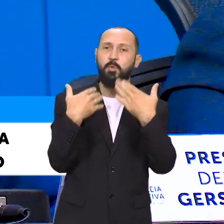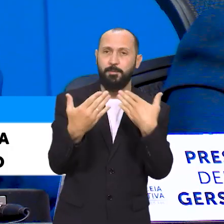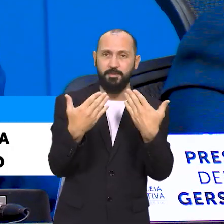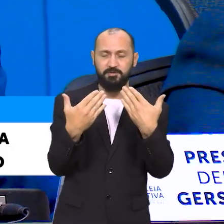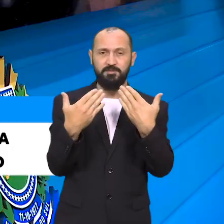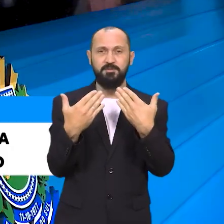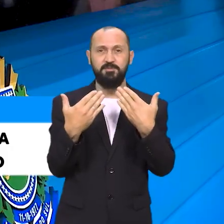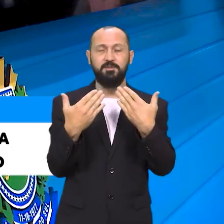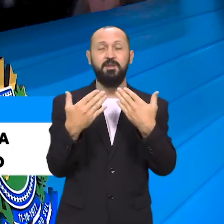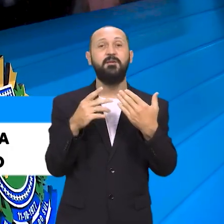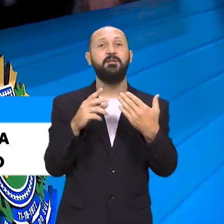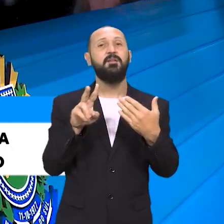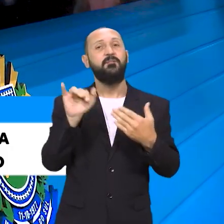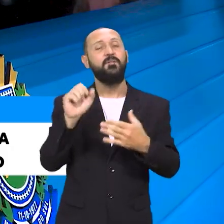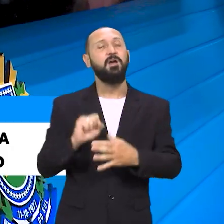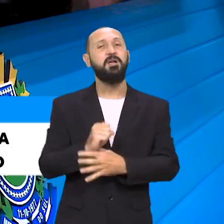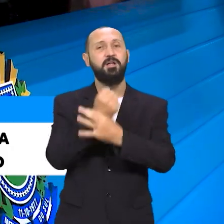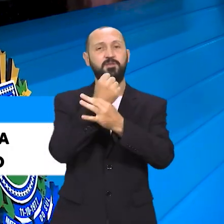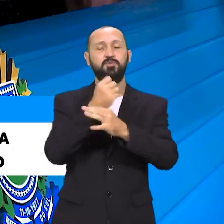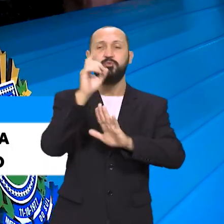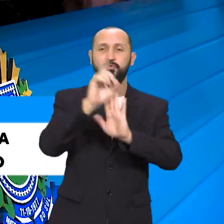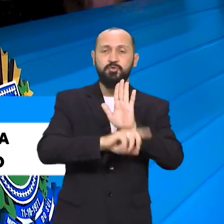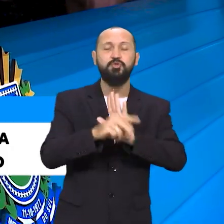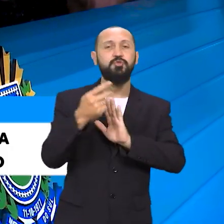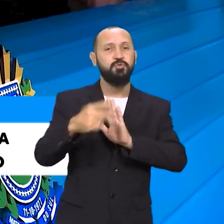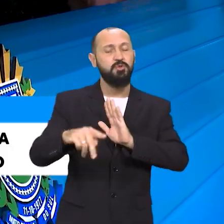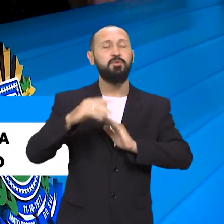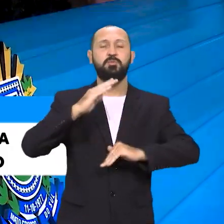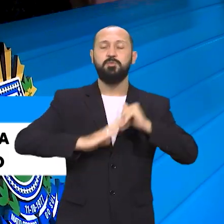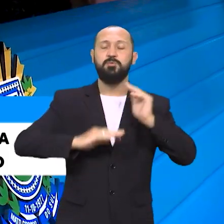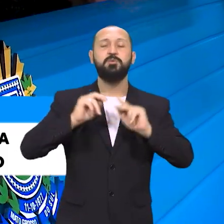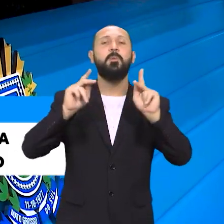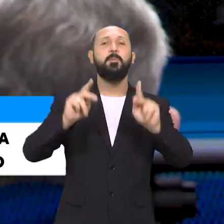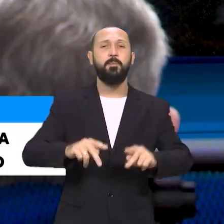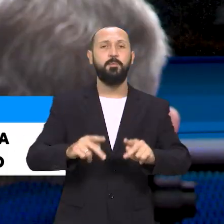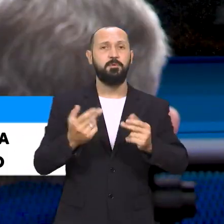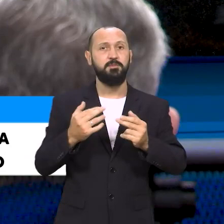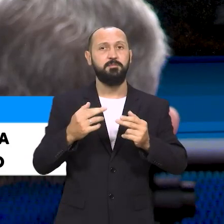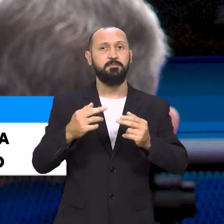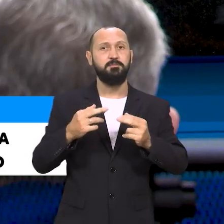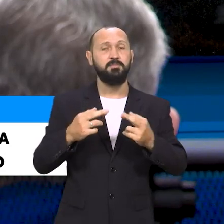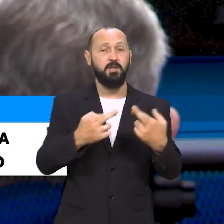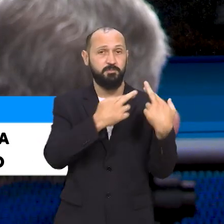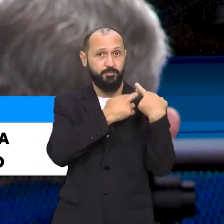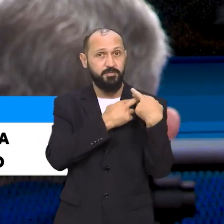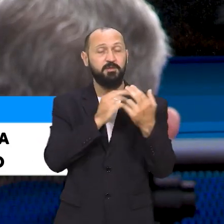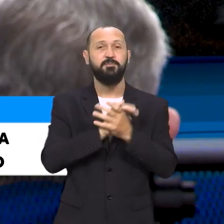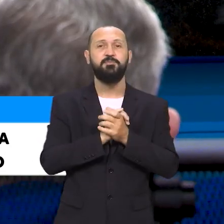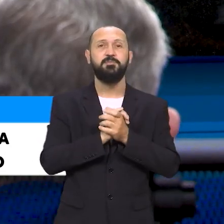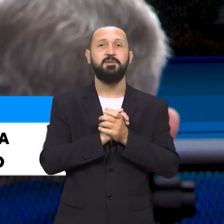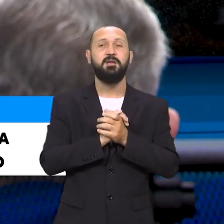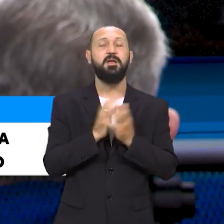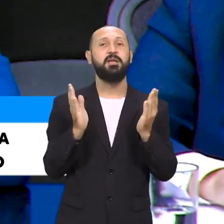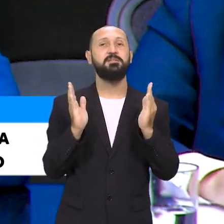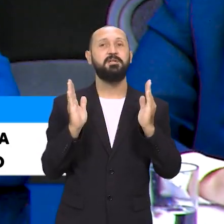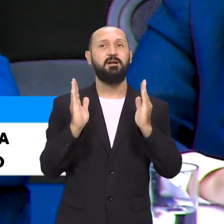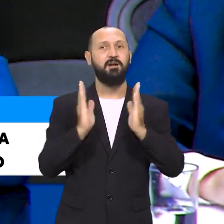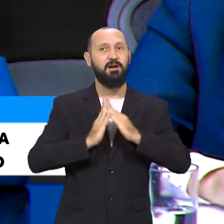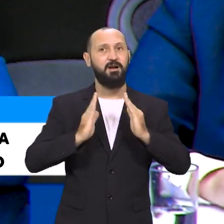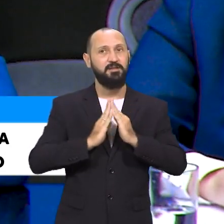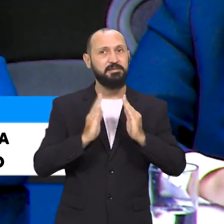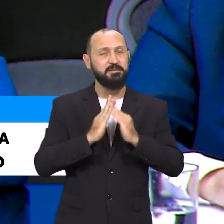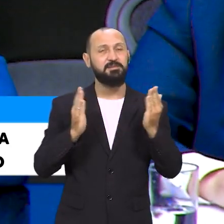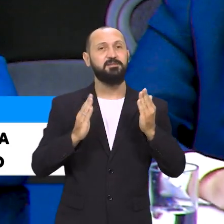aos debates e vai assegurar os direitos dos servidores públicos de forma responsável. Essa